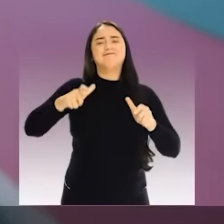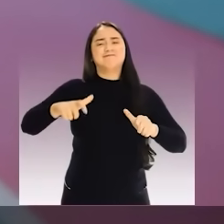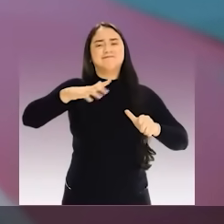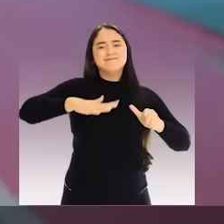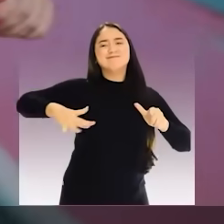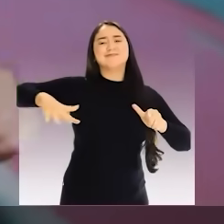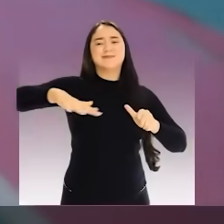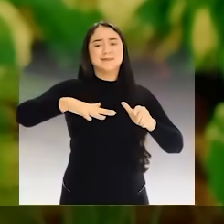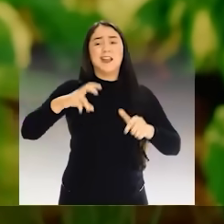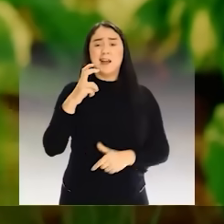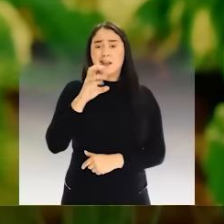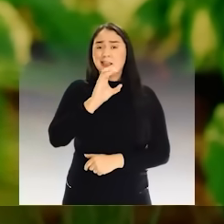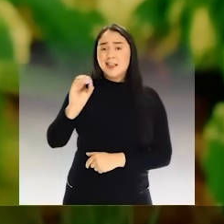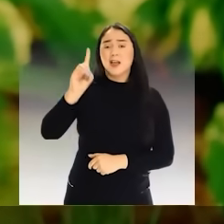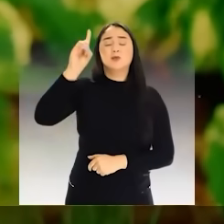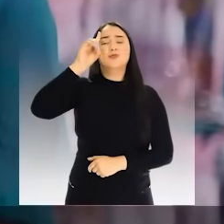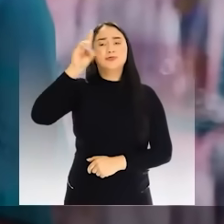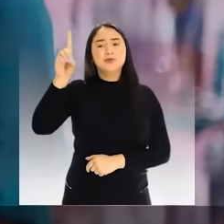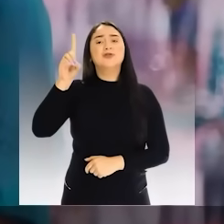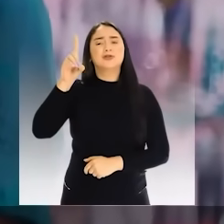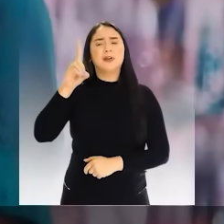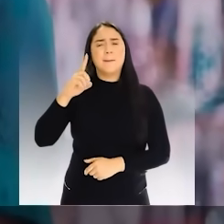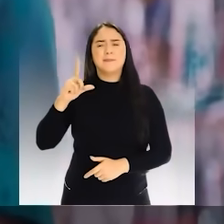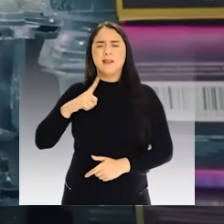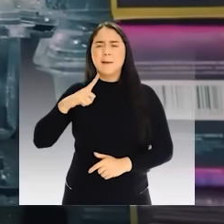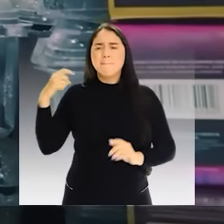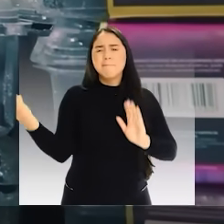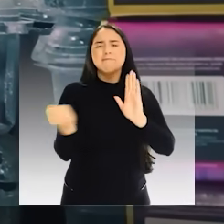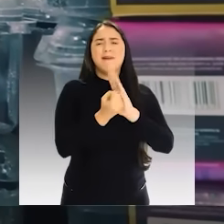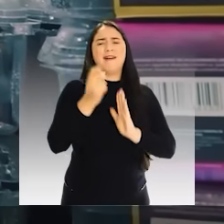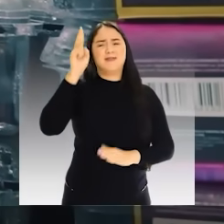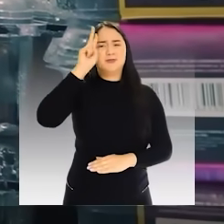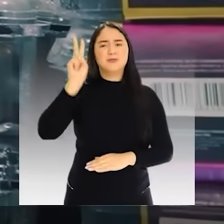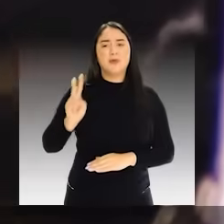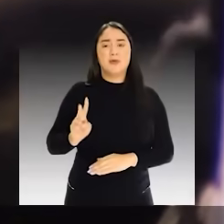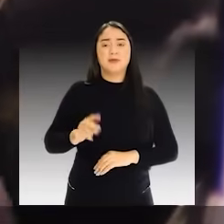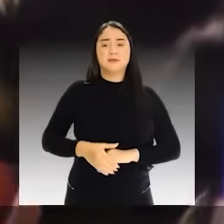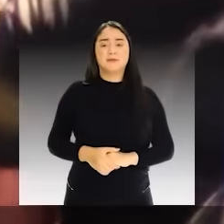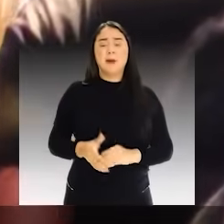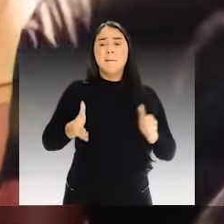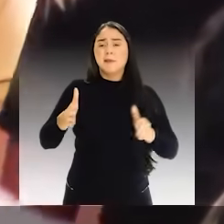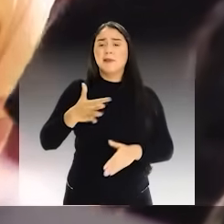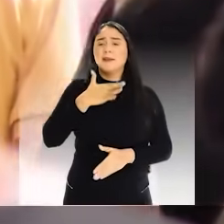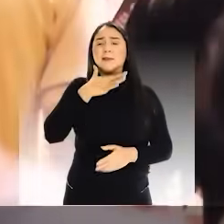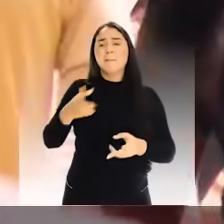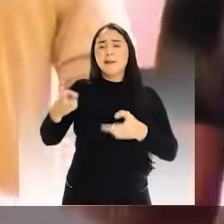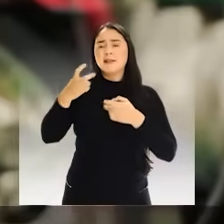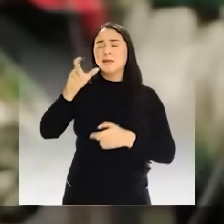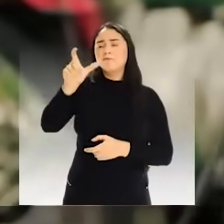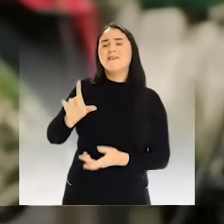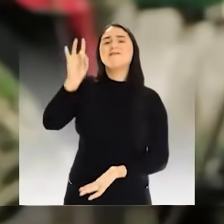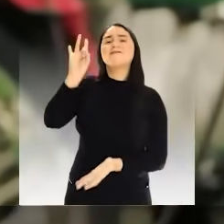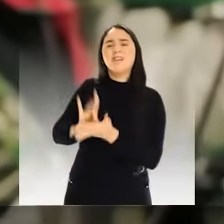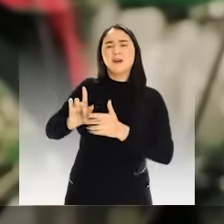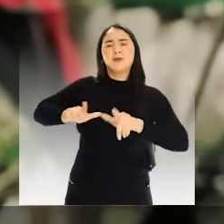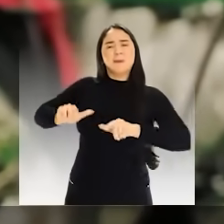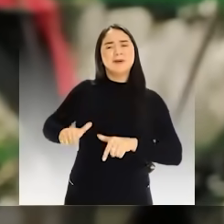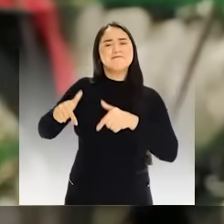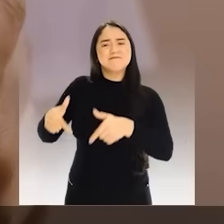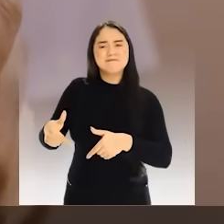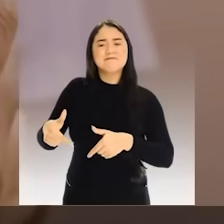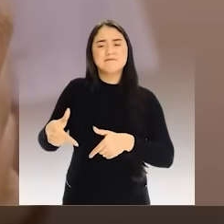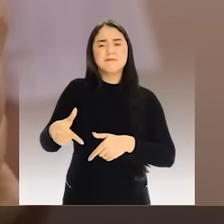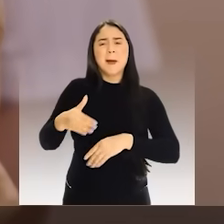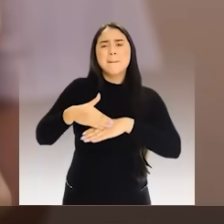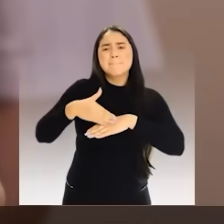transformação na cidade são 500 dias que vão entrar para a história é na crise que se destaca quem trabalha de verdade